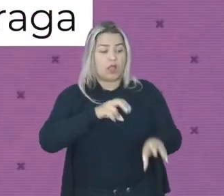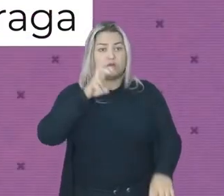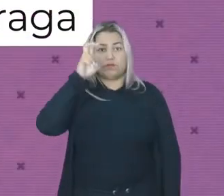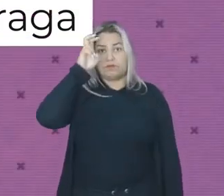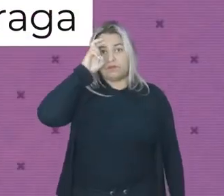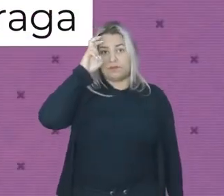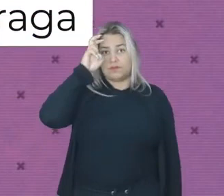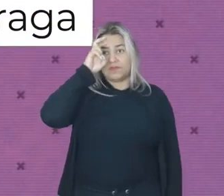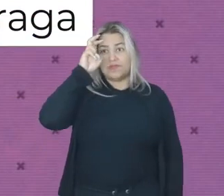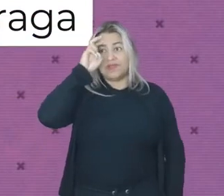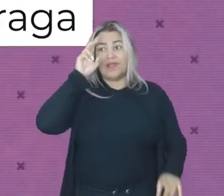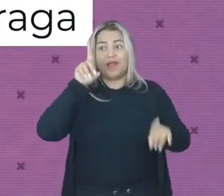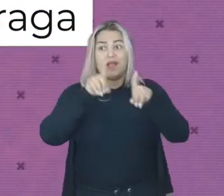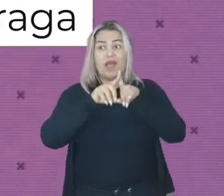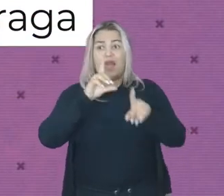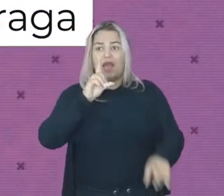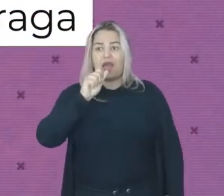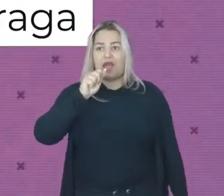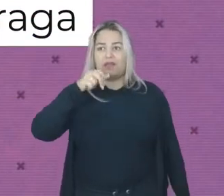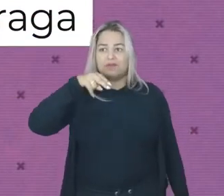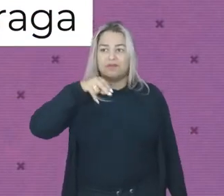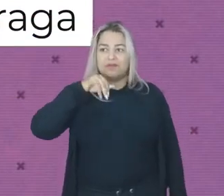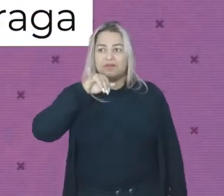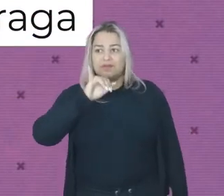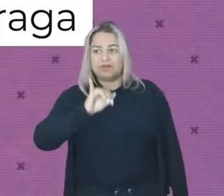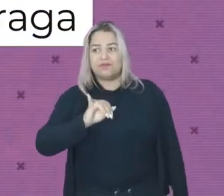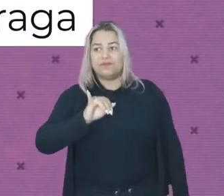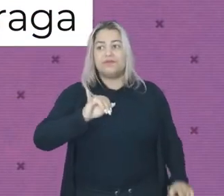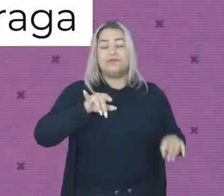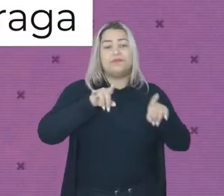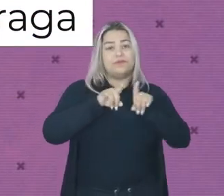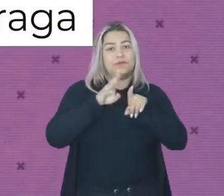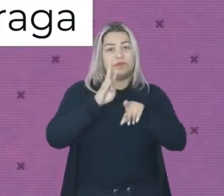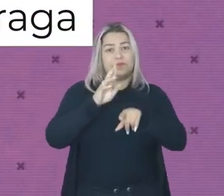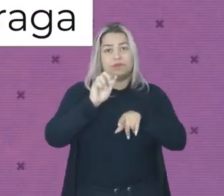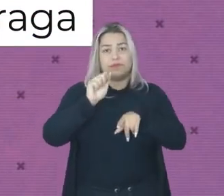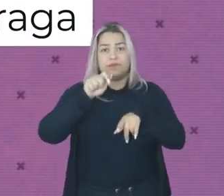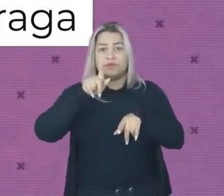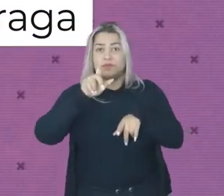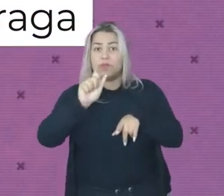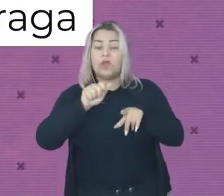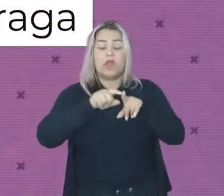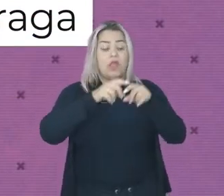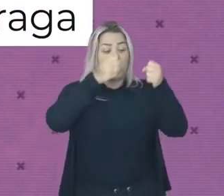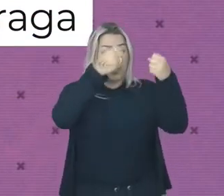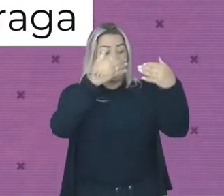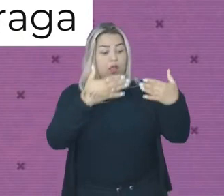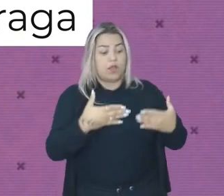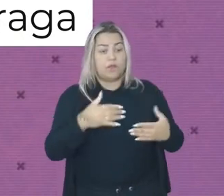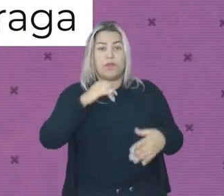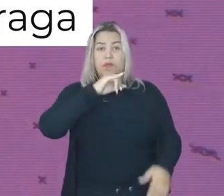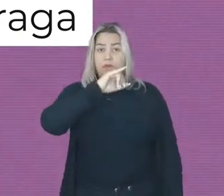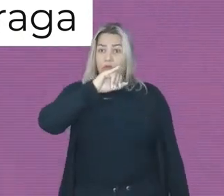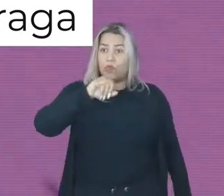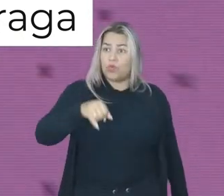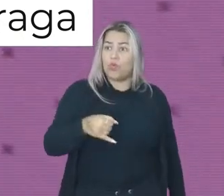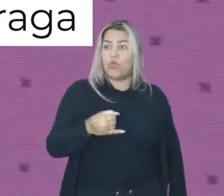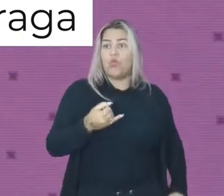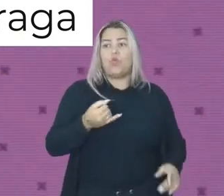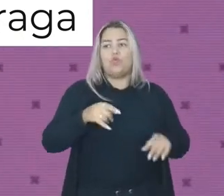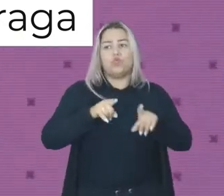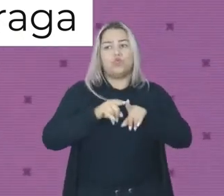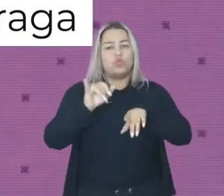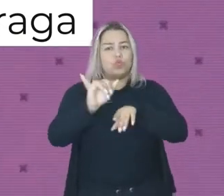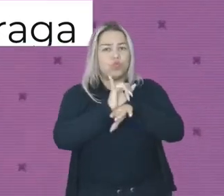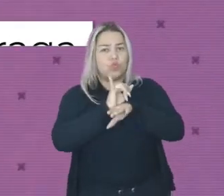quinta-feira, a estrategista em marketing político e eleitoral, Dani Braga, explica como aproveitar melhor esse espaço de maneira